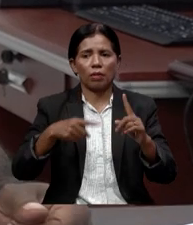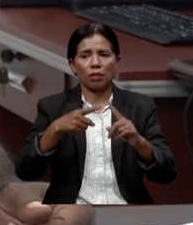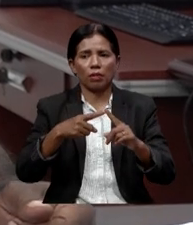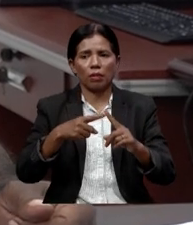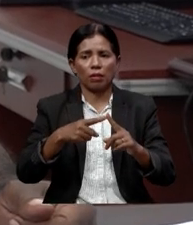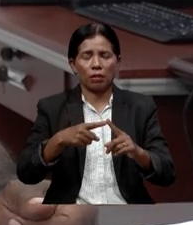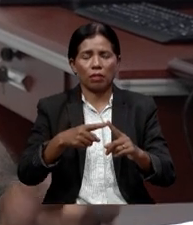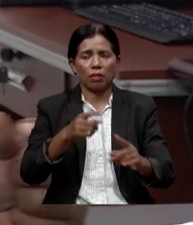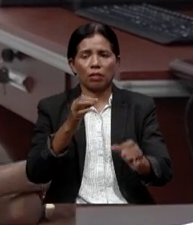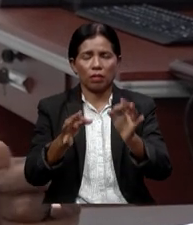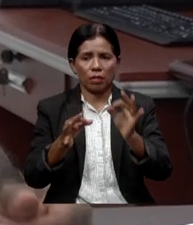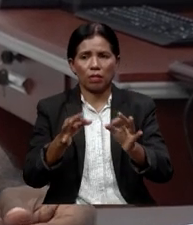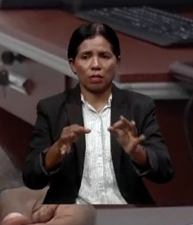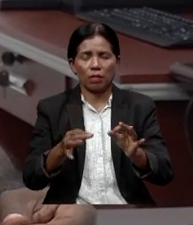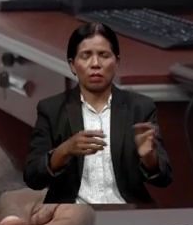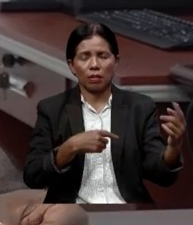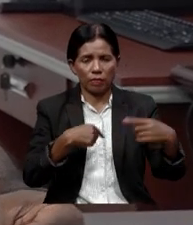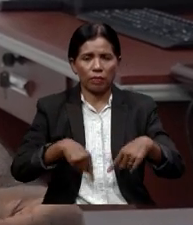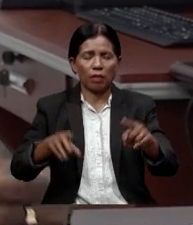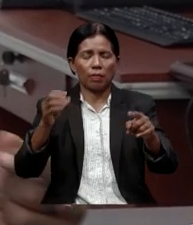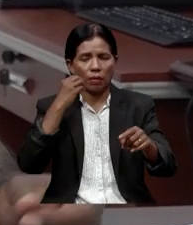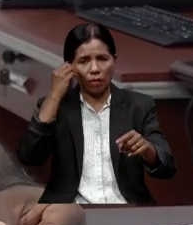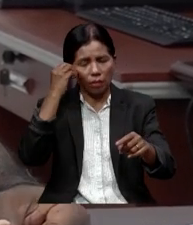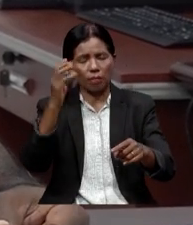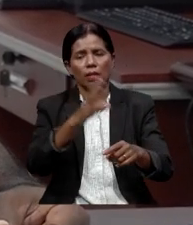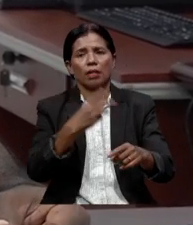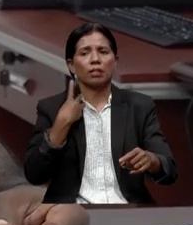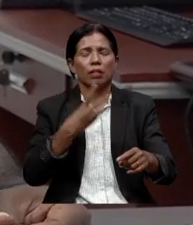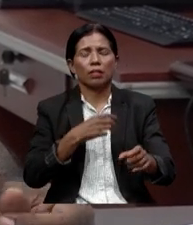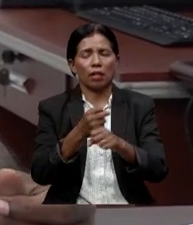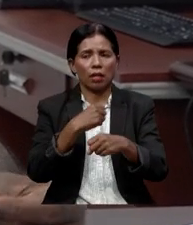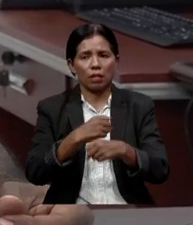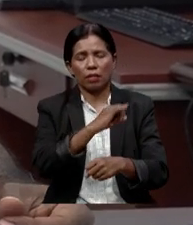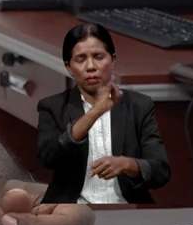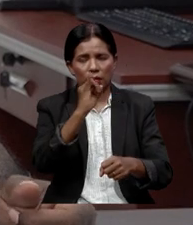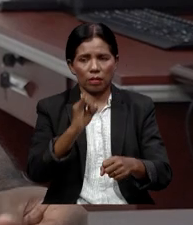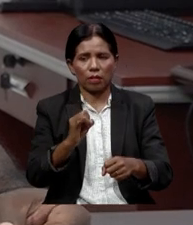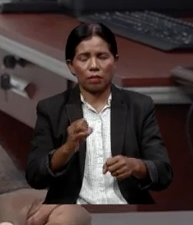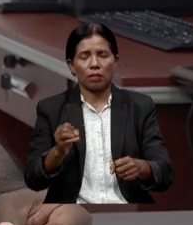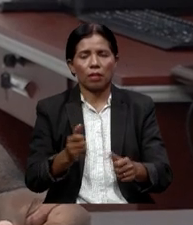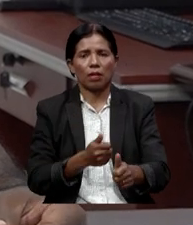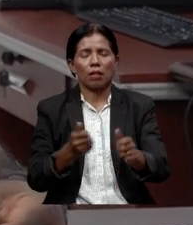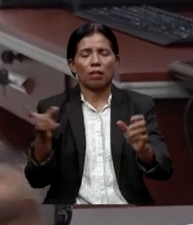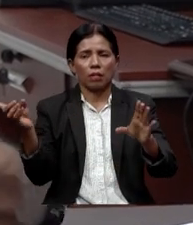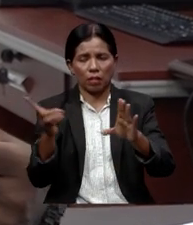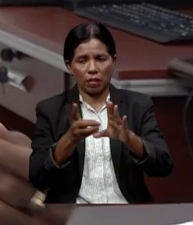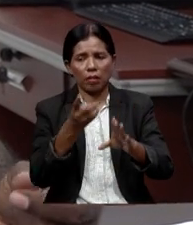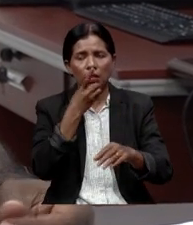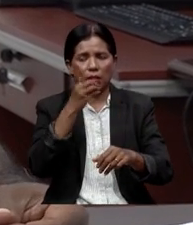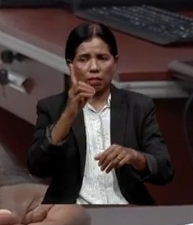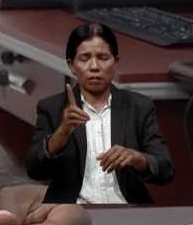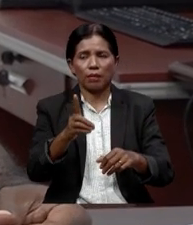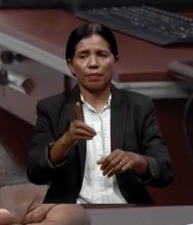quando alta o hospital, ita se bolo para presta declaração, e ita